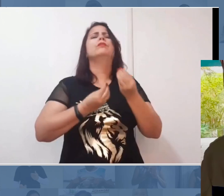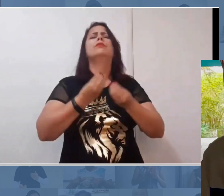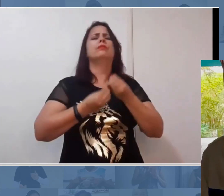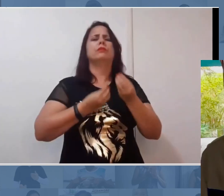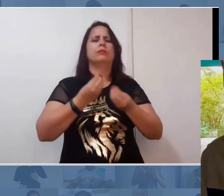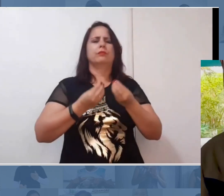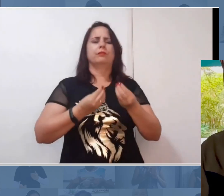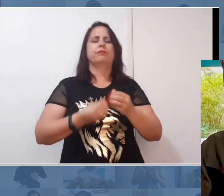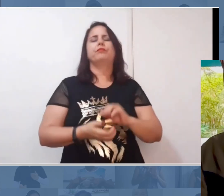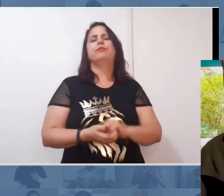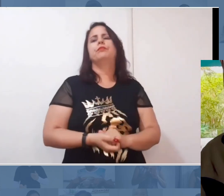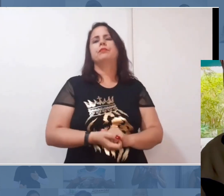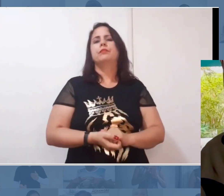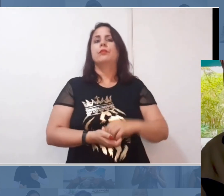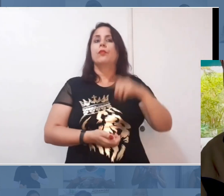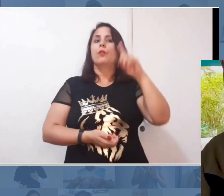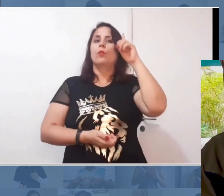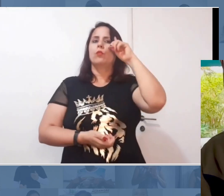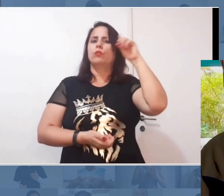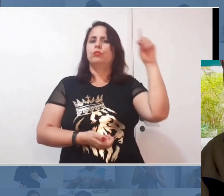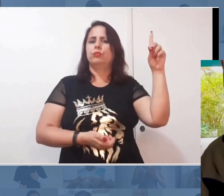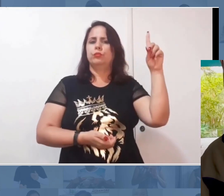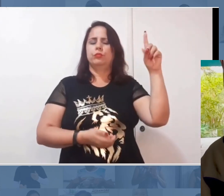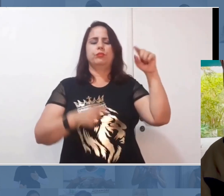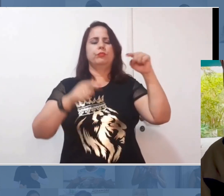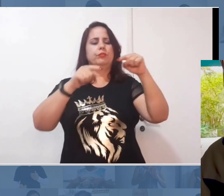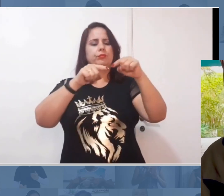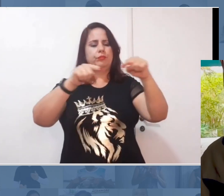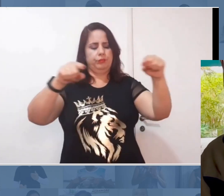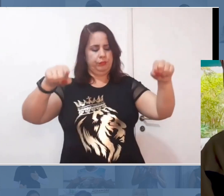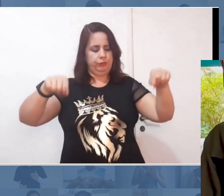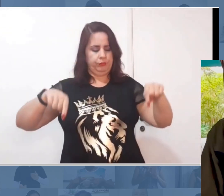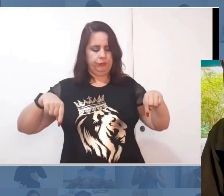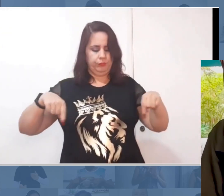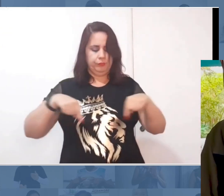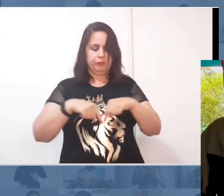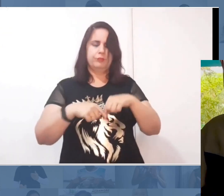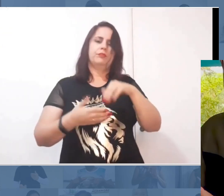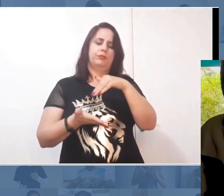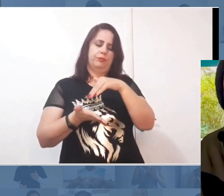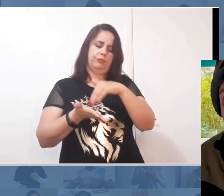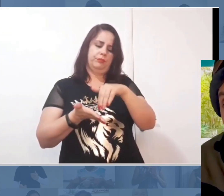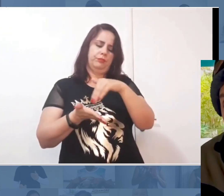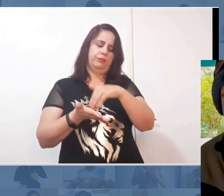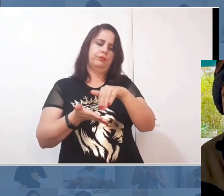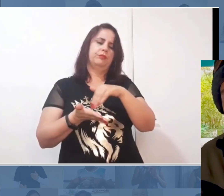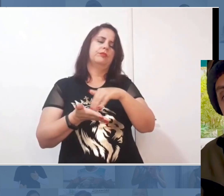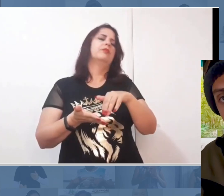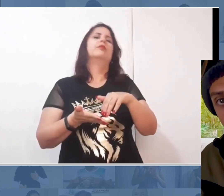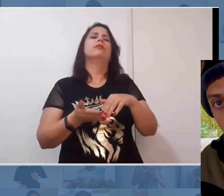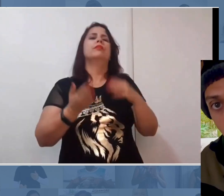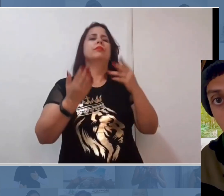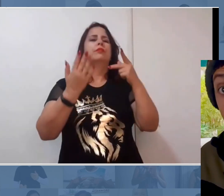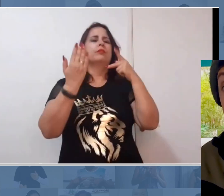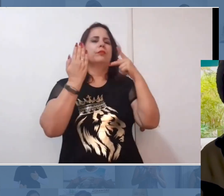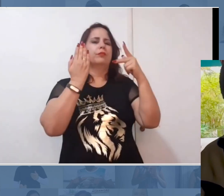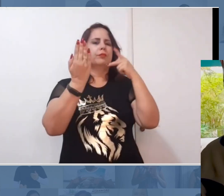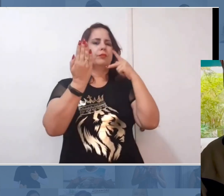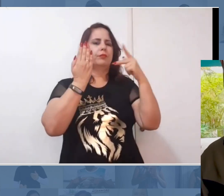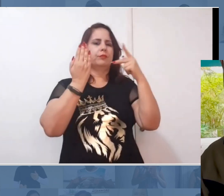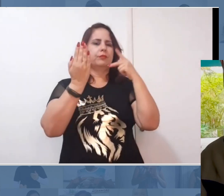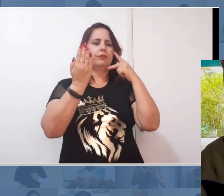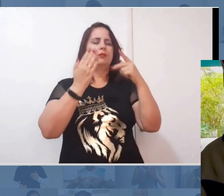áreas relacionadas à inclusão dos surdos nas escolas. É um papel novo e que ela só